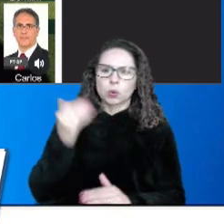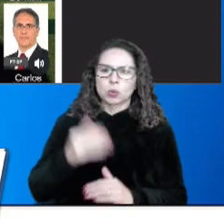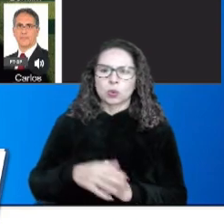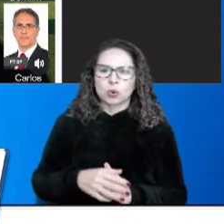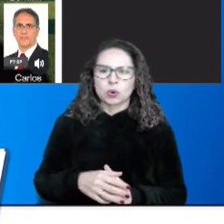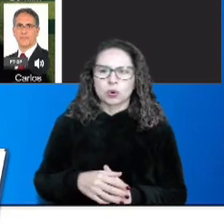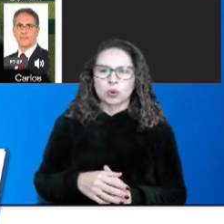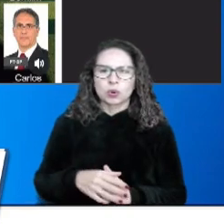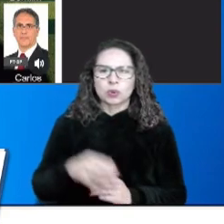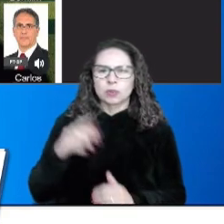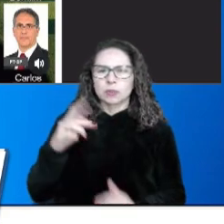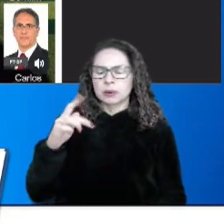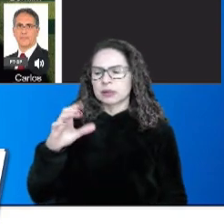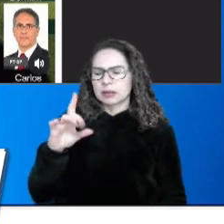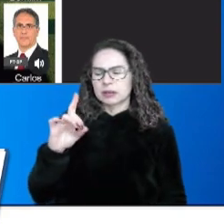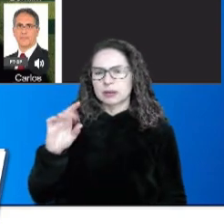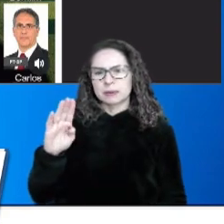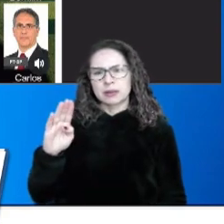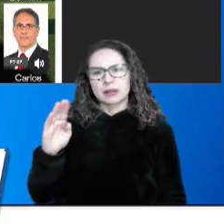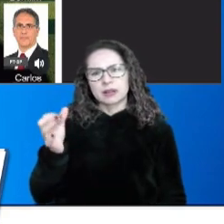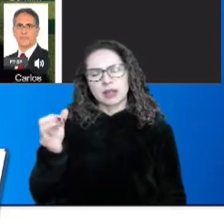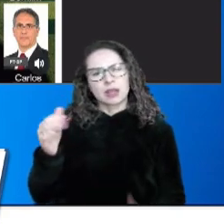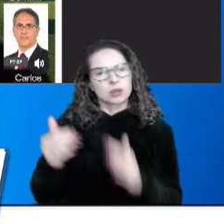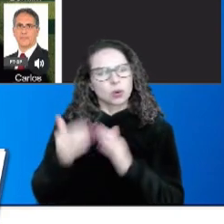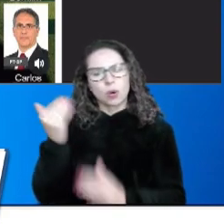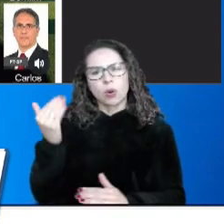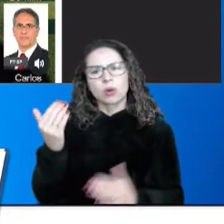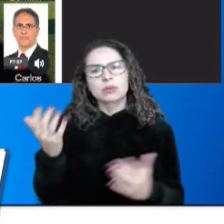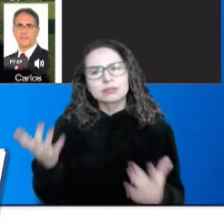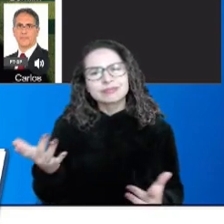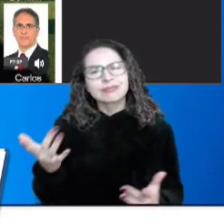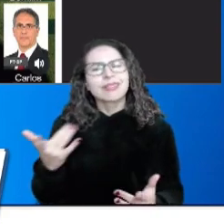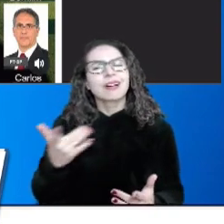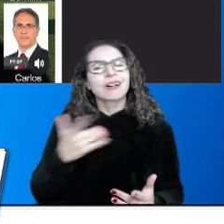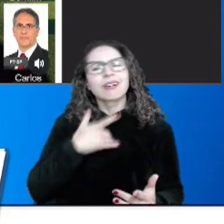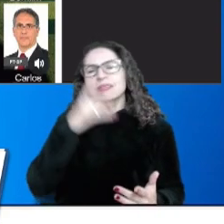PCdoB, com 6, votou contra também. Então é demagogia.